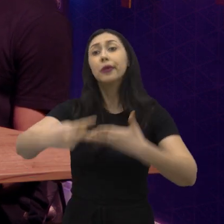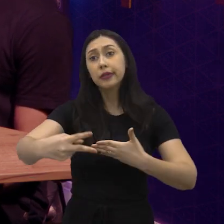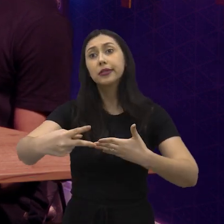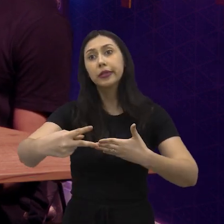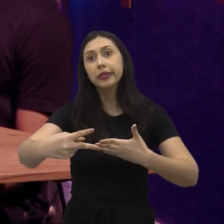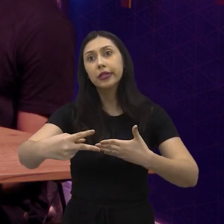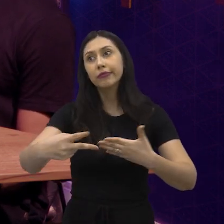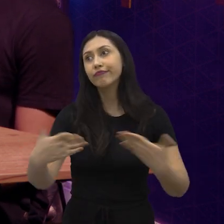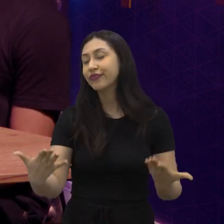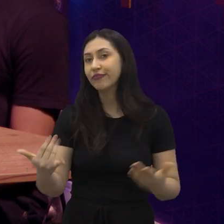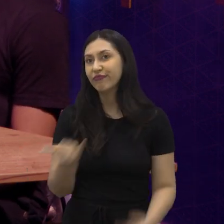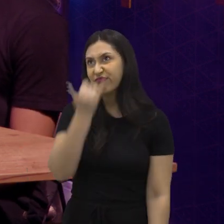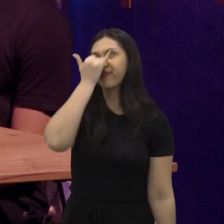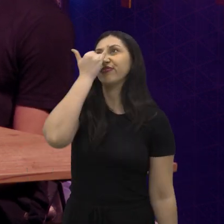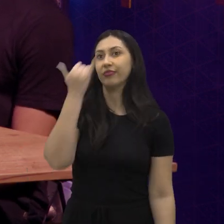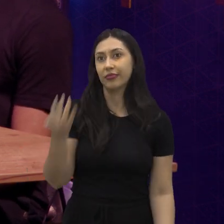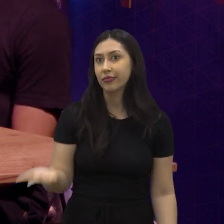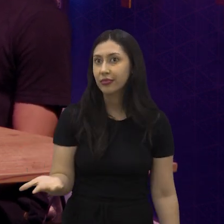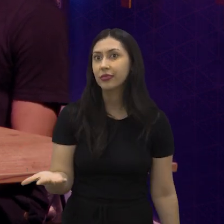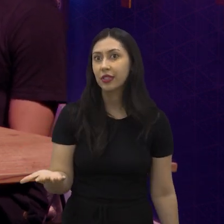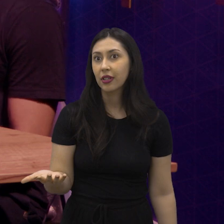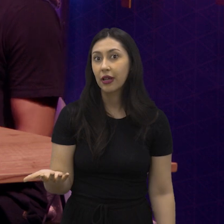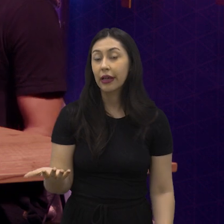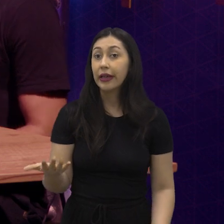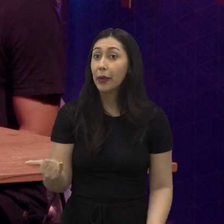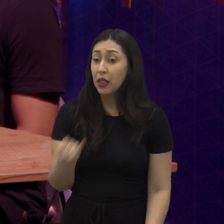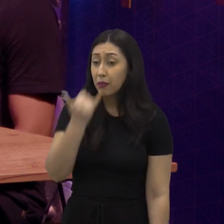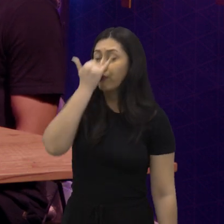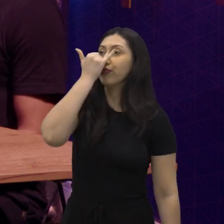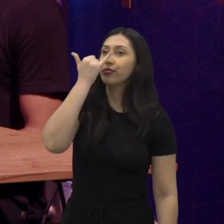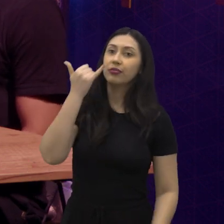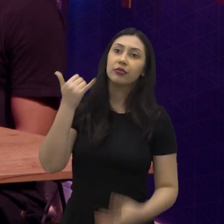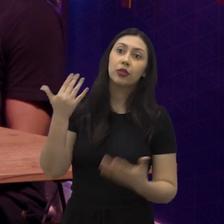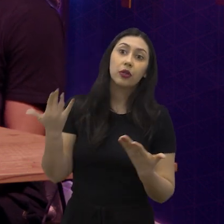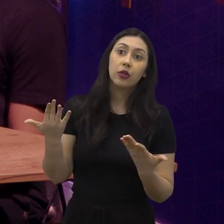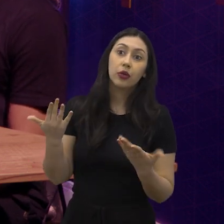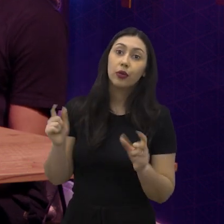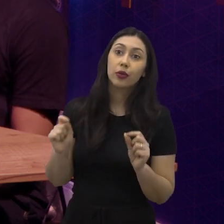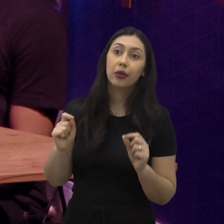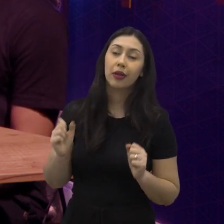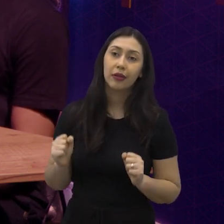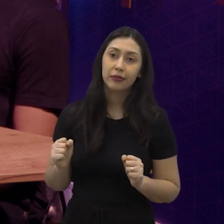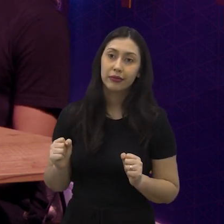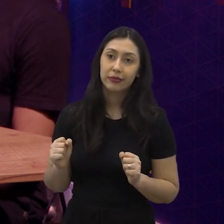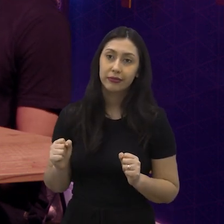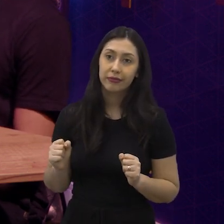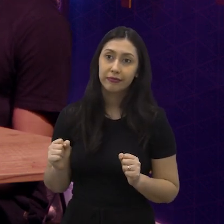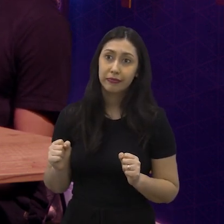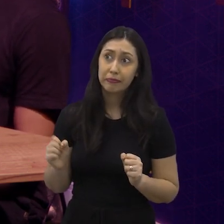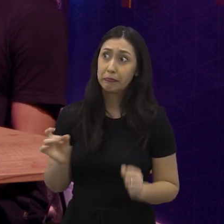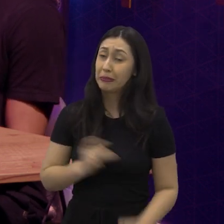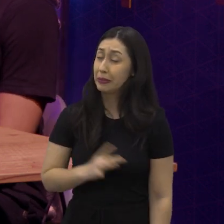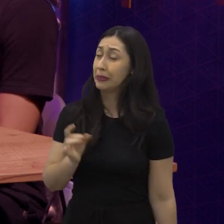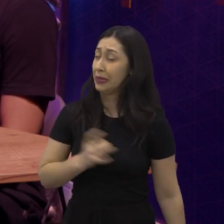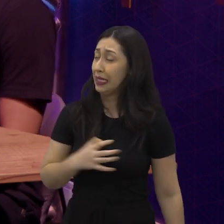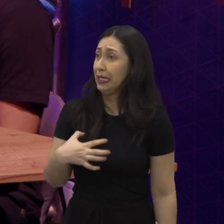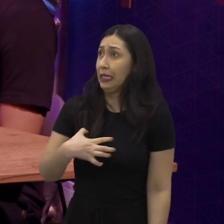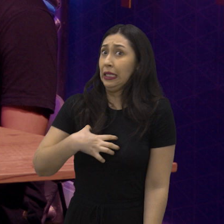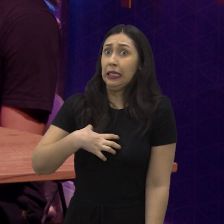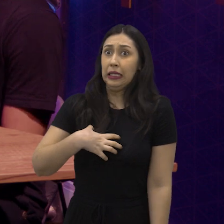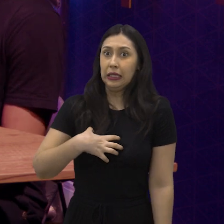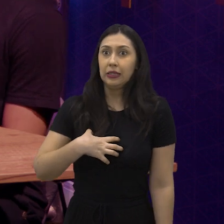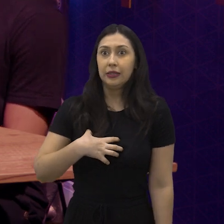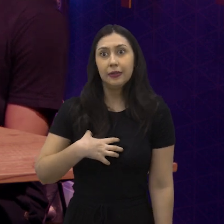disso ele acaba se dando mal. Pois é. E aí muitas vezes o se dando mal é alguma situação que vai dar muito medo na gente que